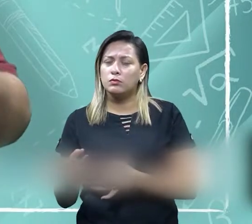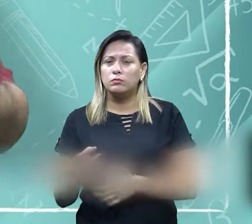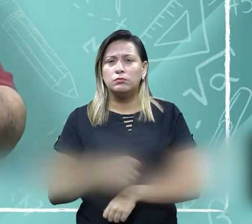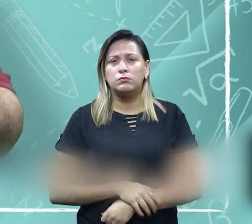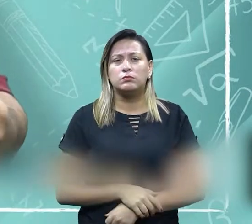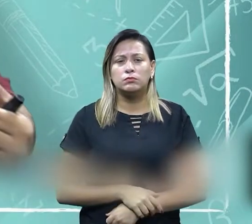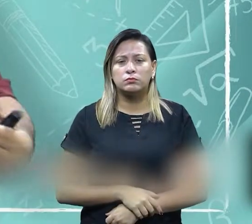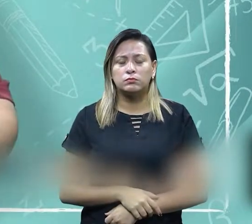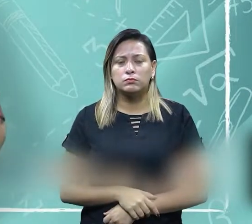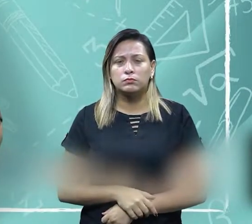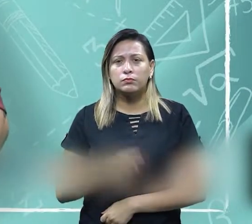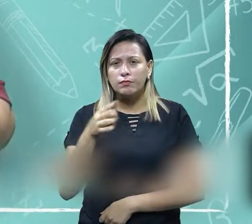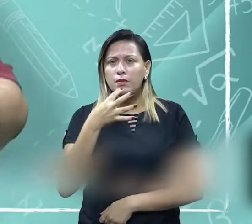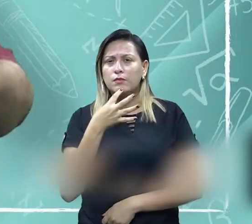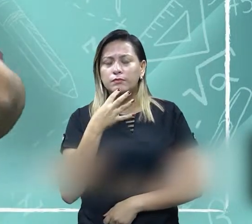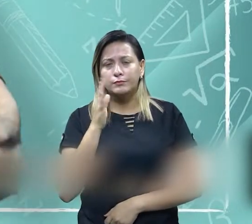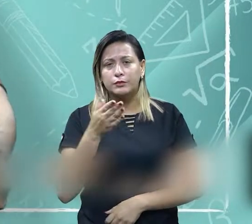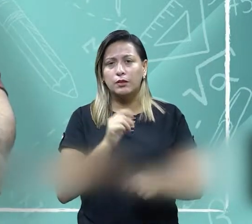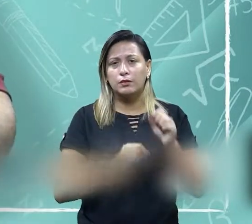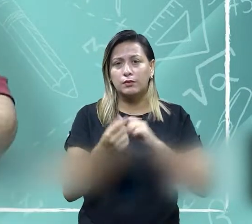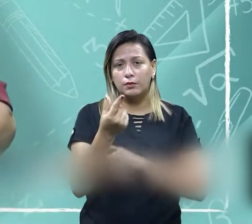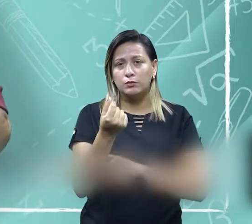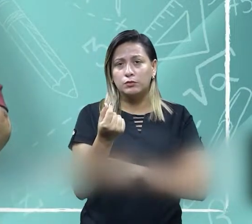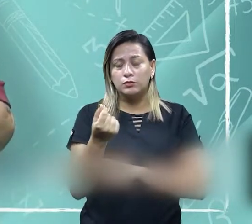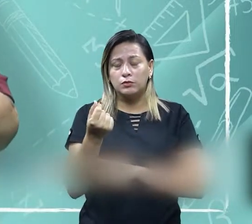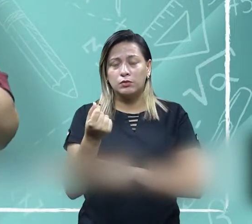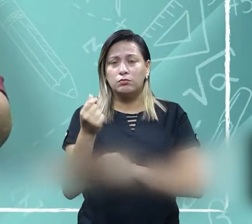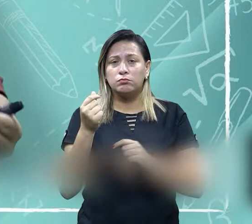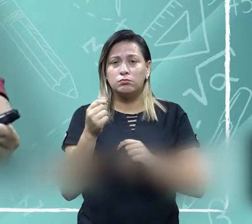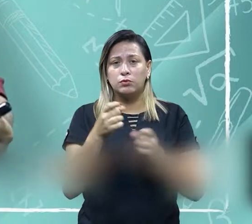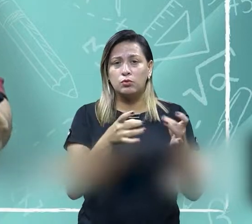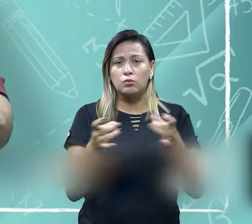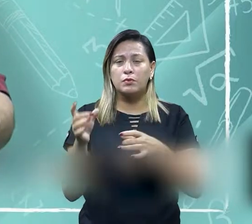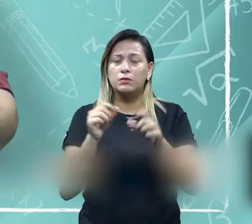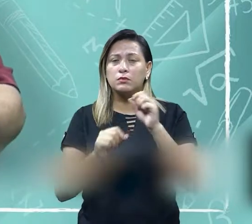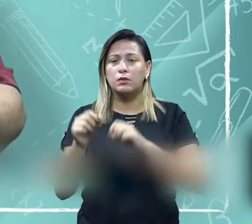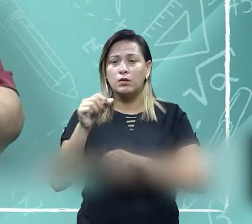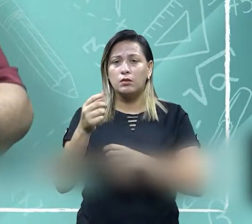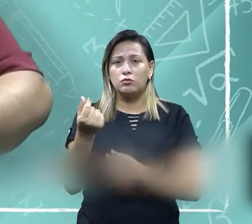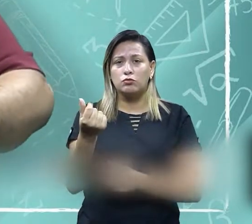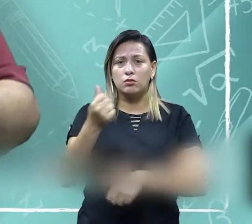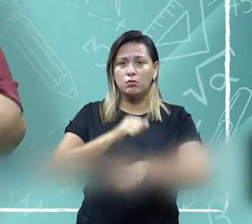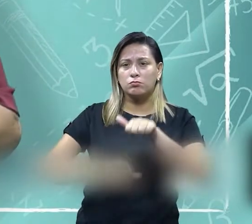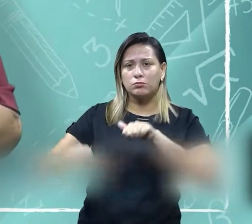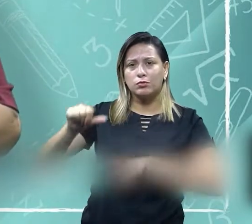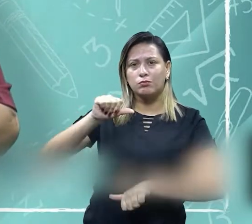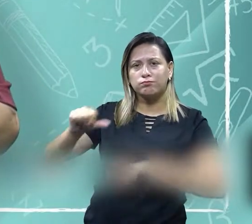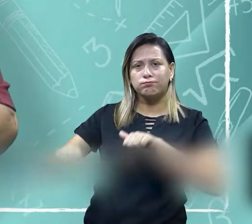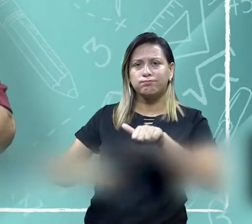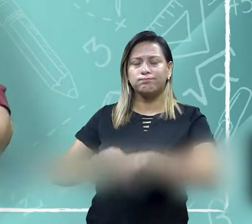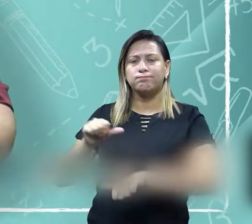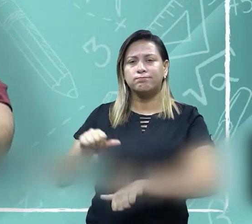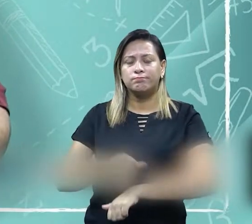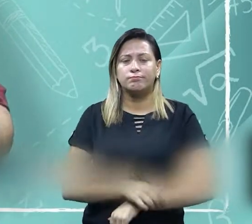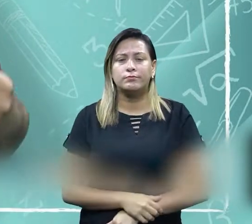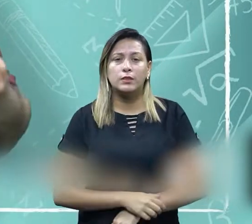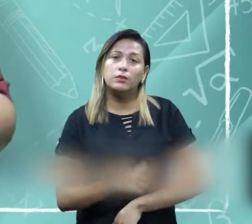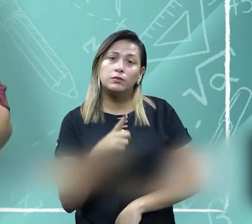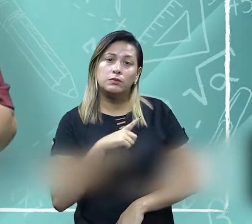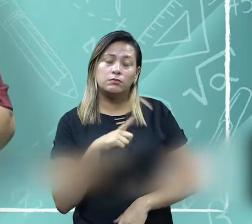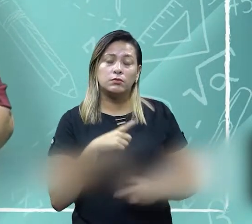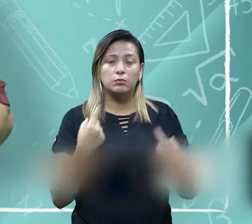de forma geral, é uma troca de moedas, né? Trocas de dinheiro. Então, se há uma